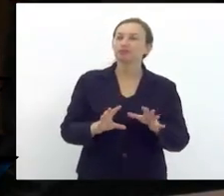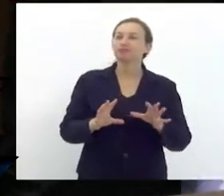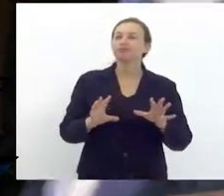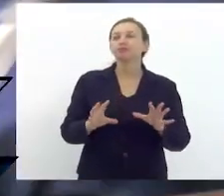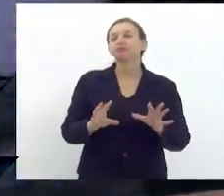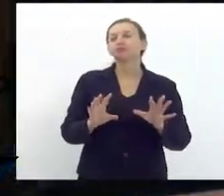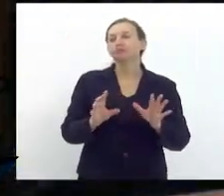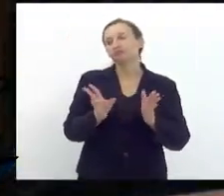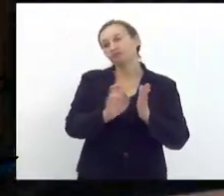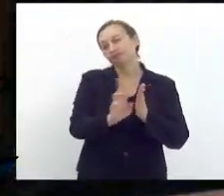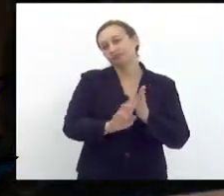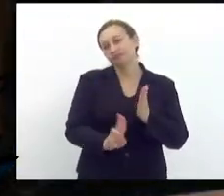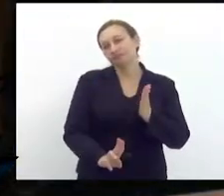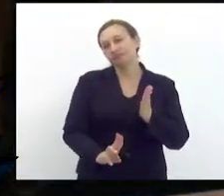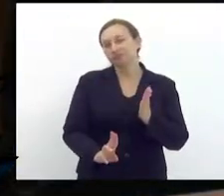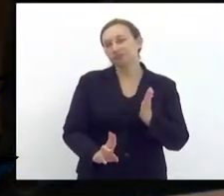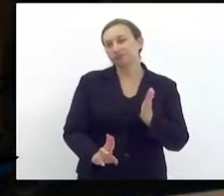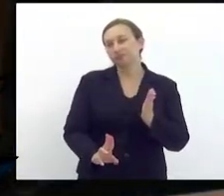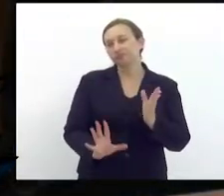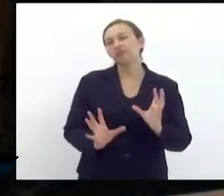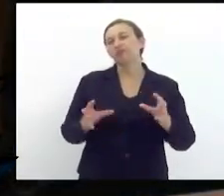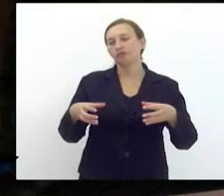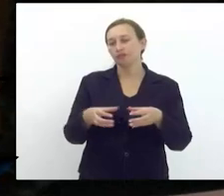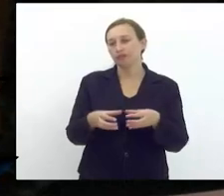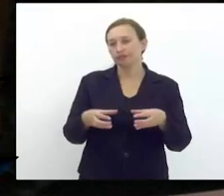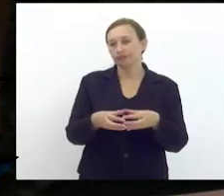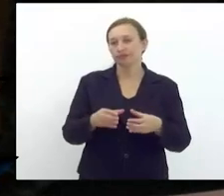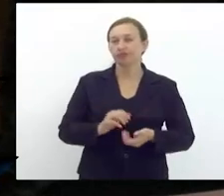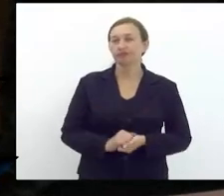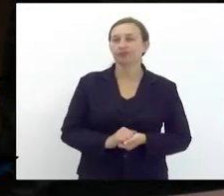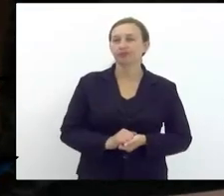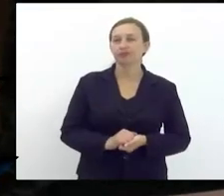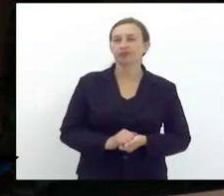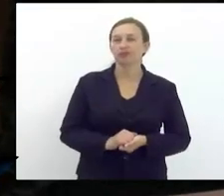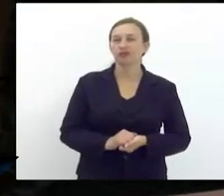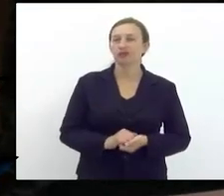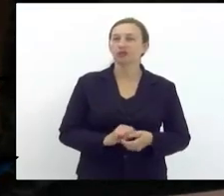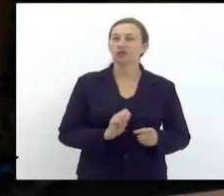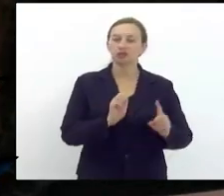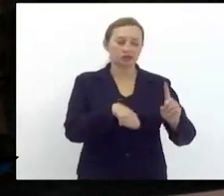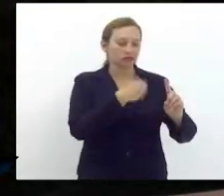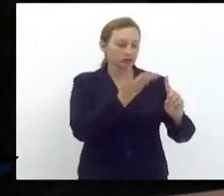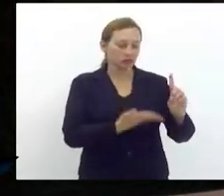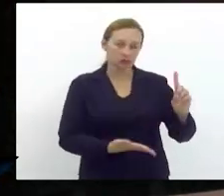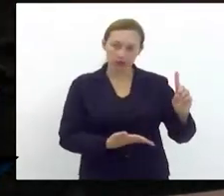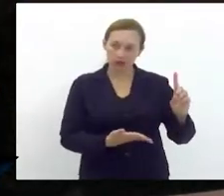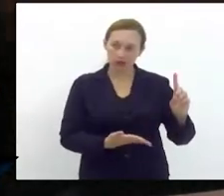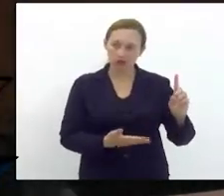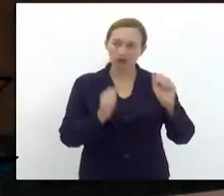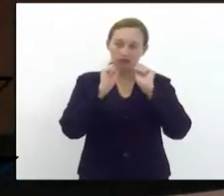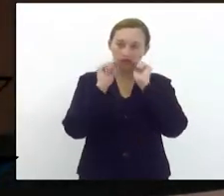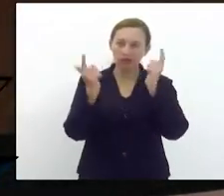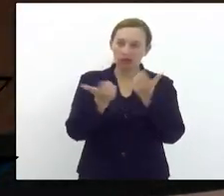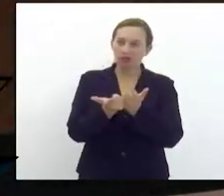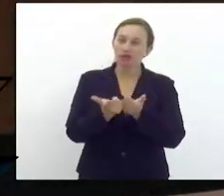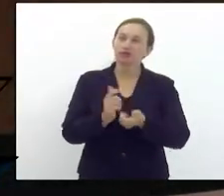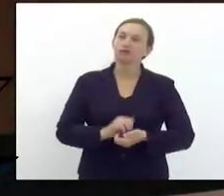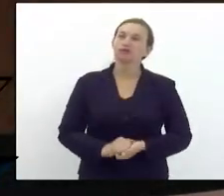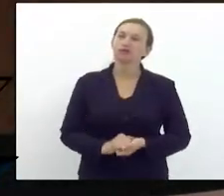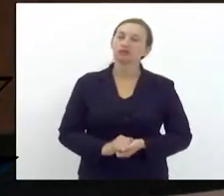possa assinar coletivamente e essa ser uma honraria e uma homenagem da Assembleia